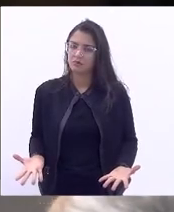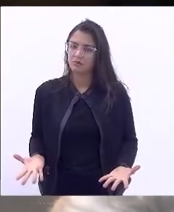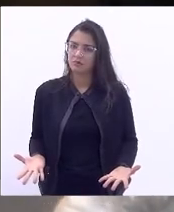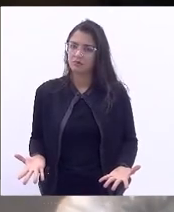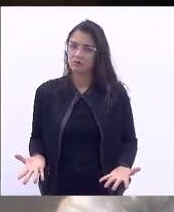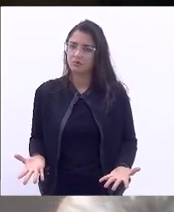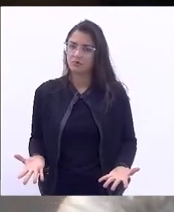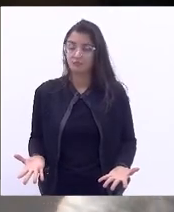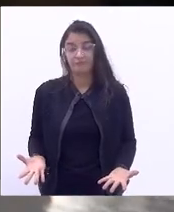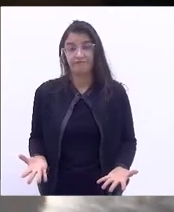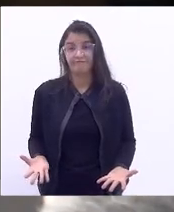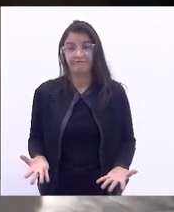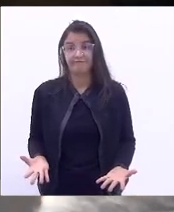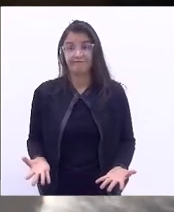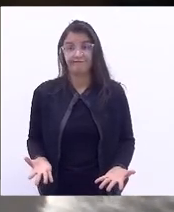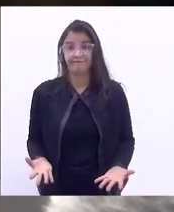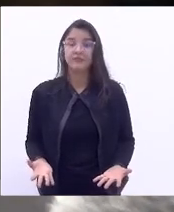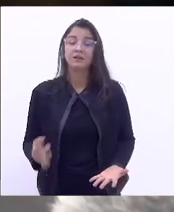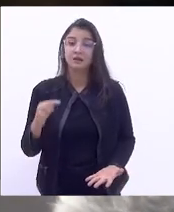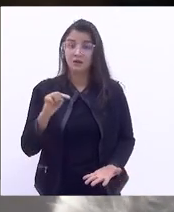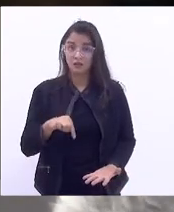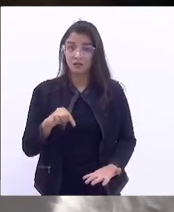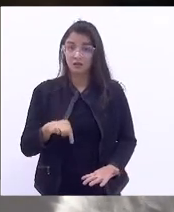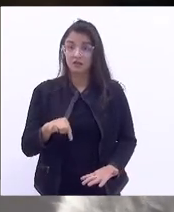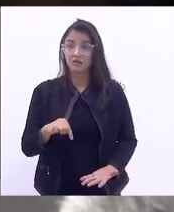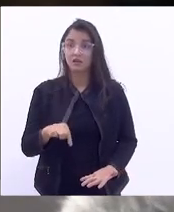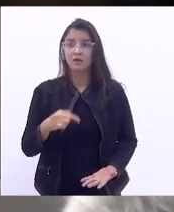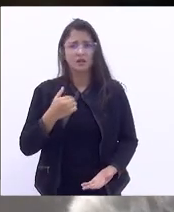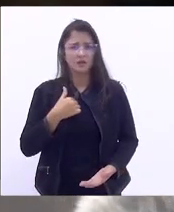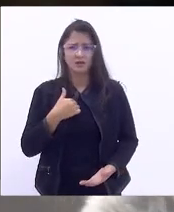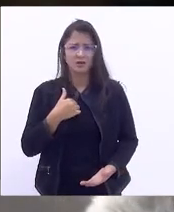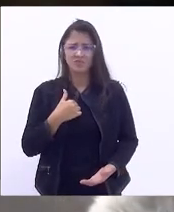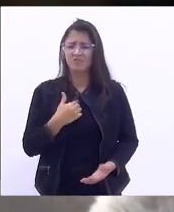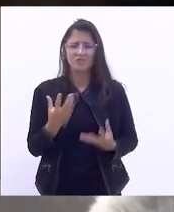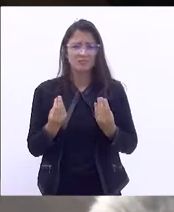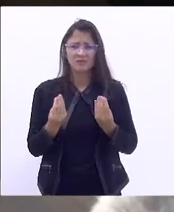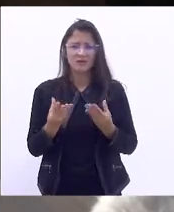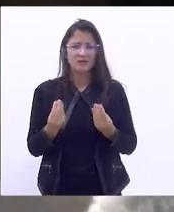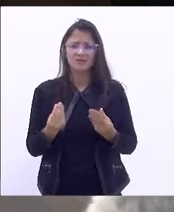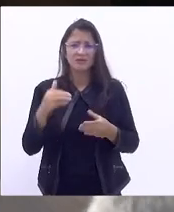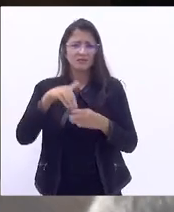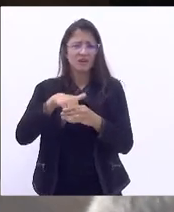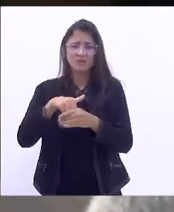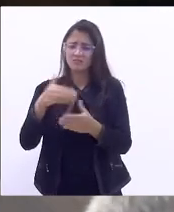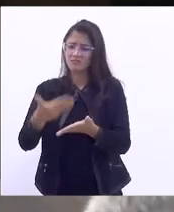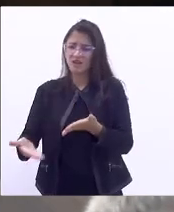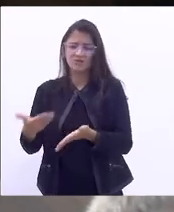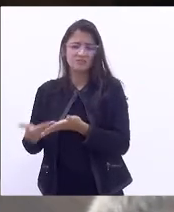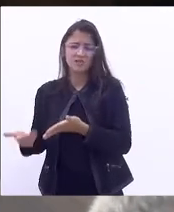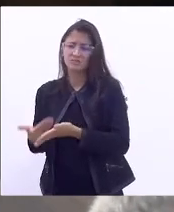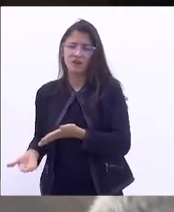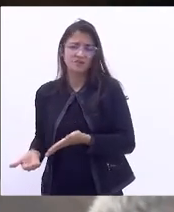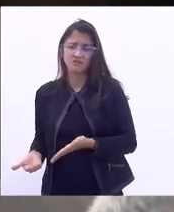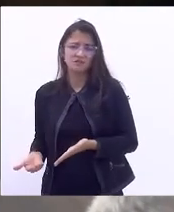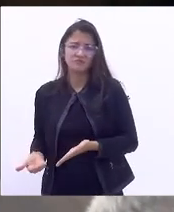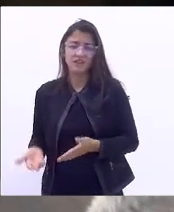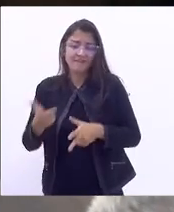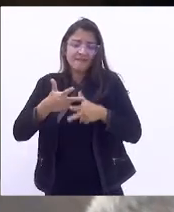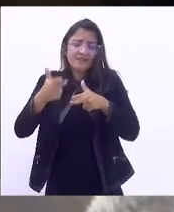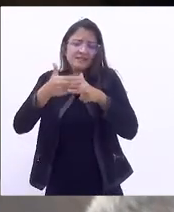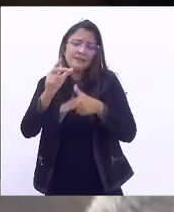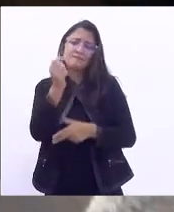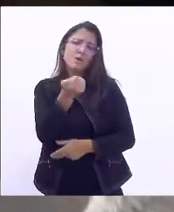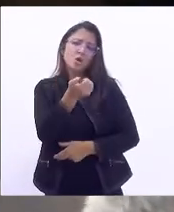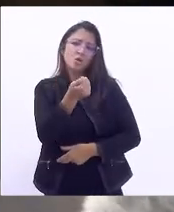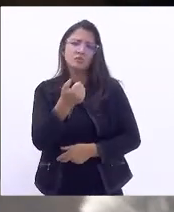senhor presidente, o que eu mais faço é perder a votação. Vencer é raridade. O governo tem